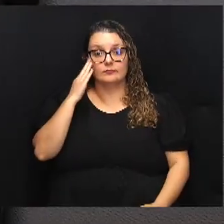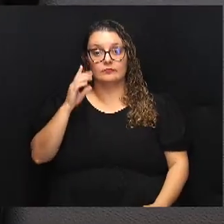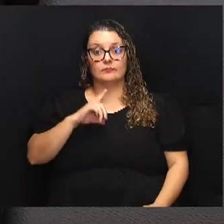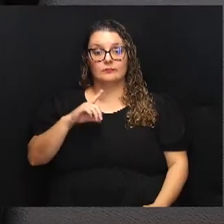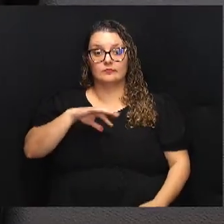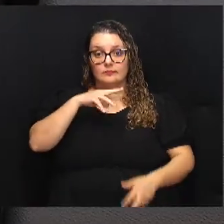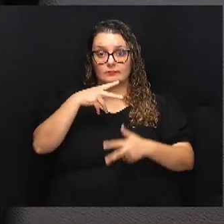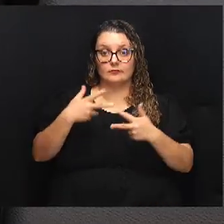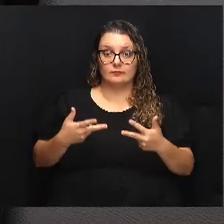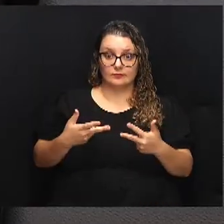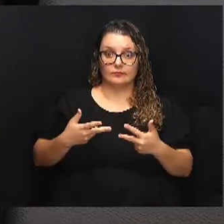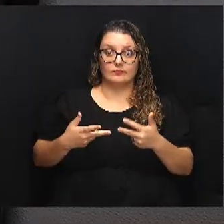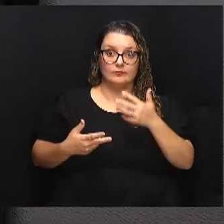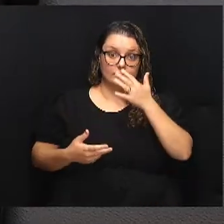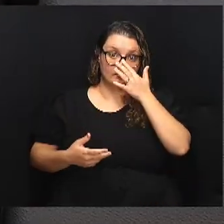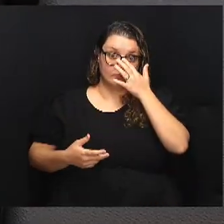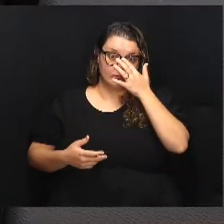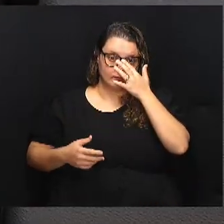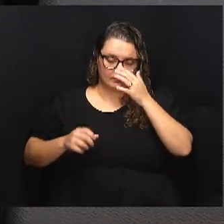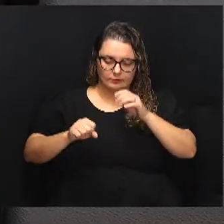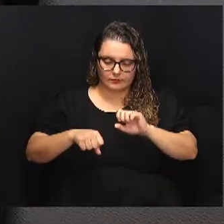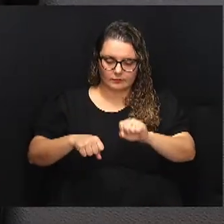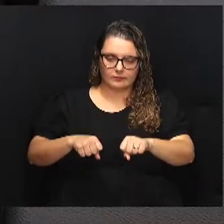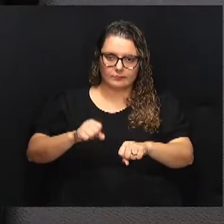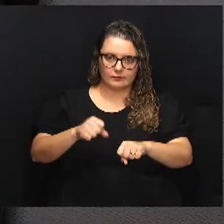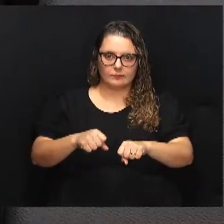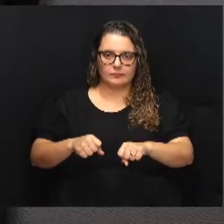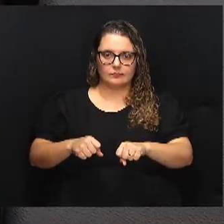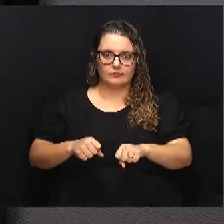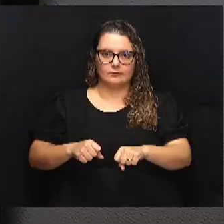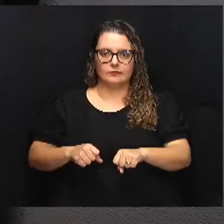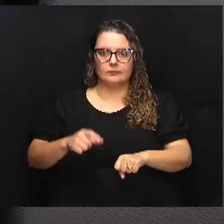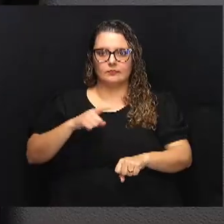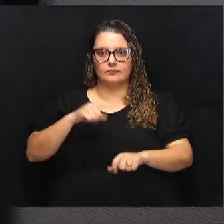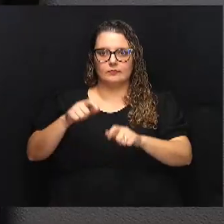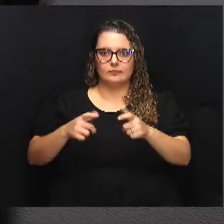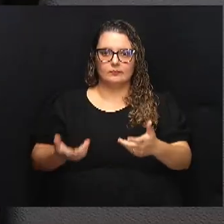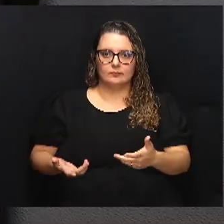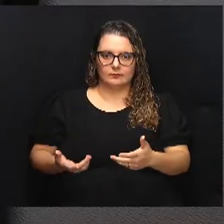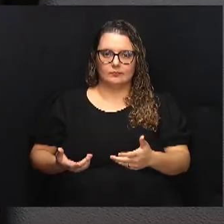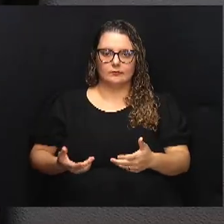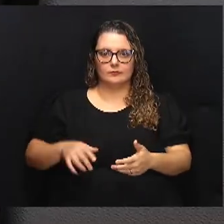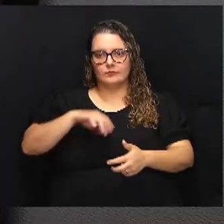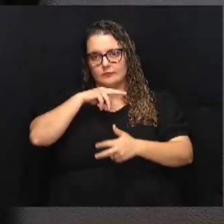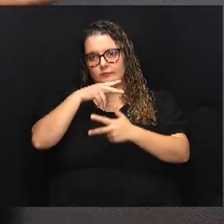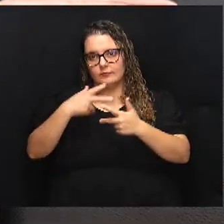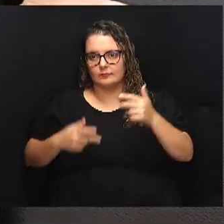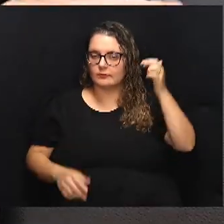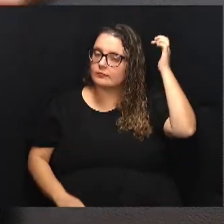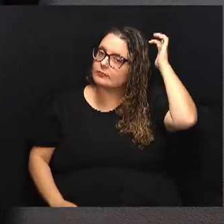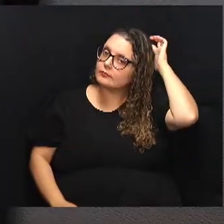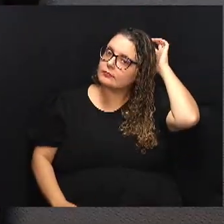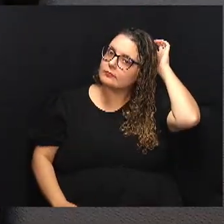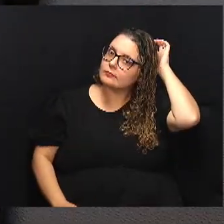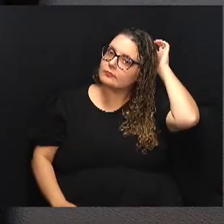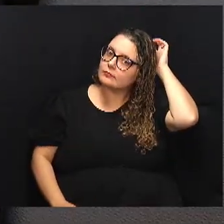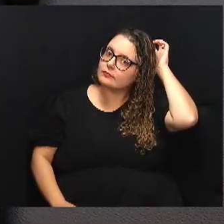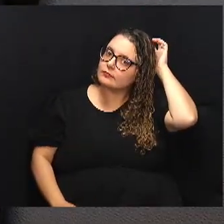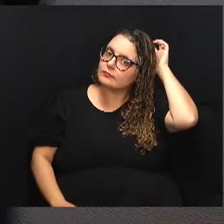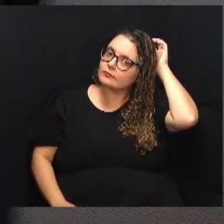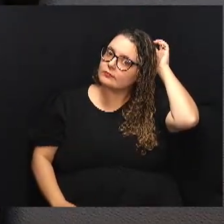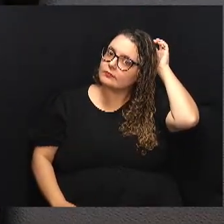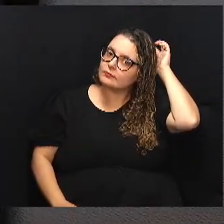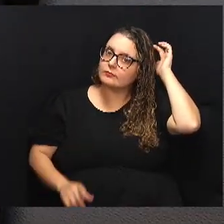ali. Então essas patas vão identificar, assim, tem pessoas que estão ali com os animais, ou é um lugar que tem muito